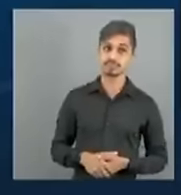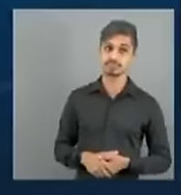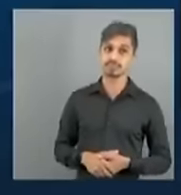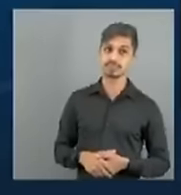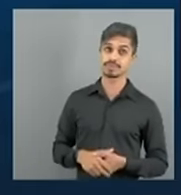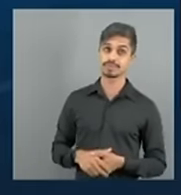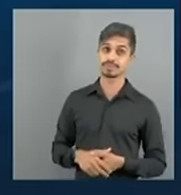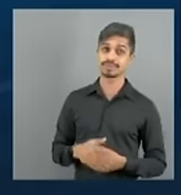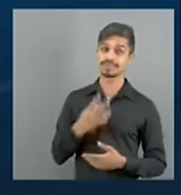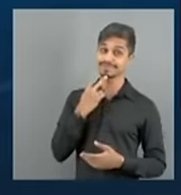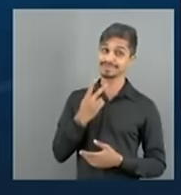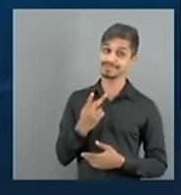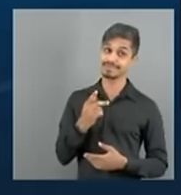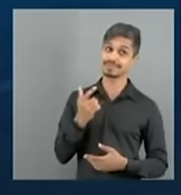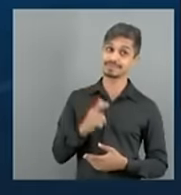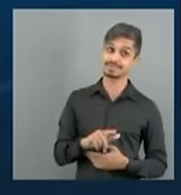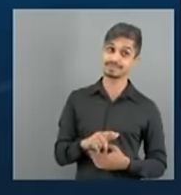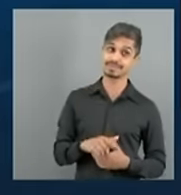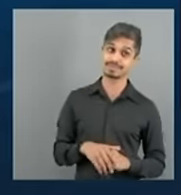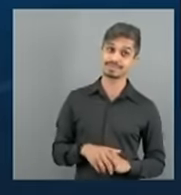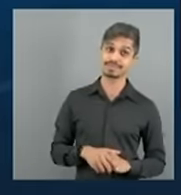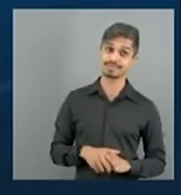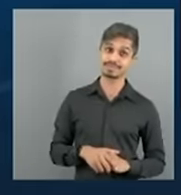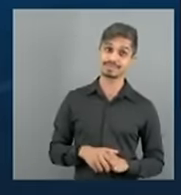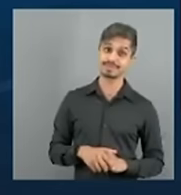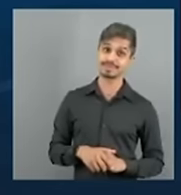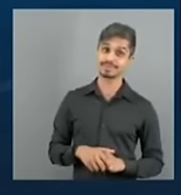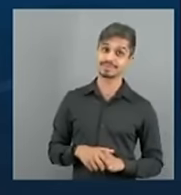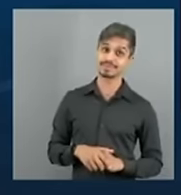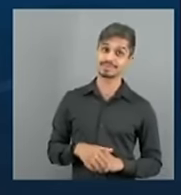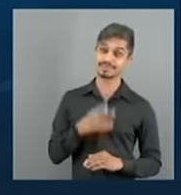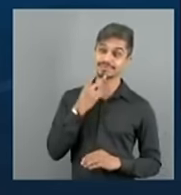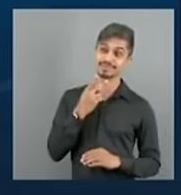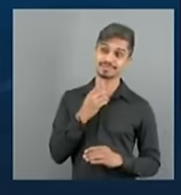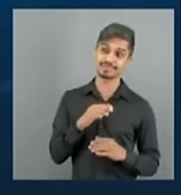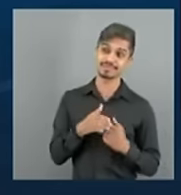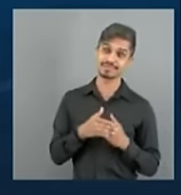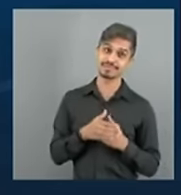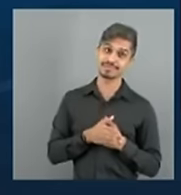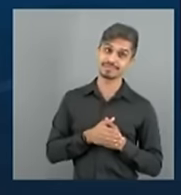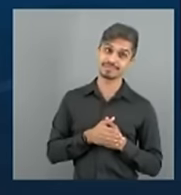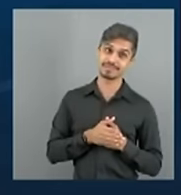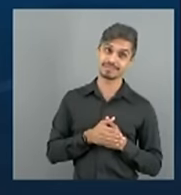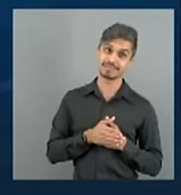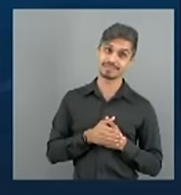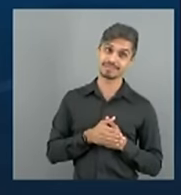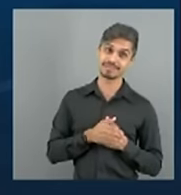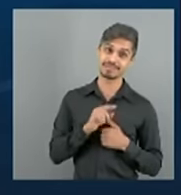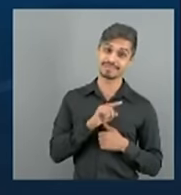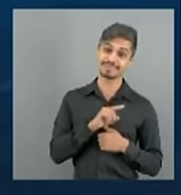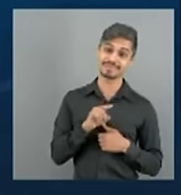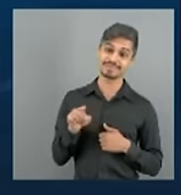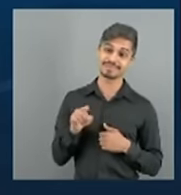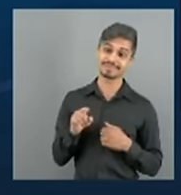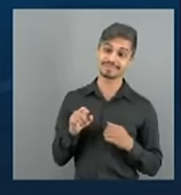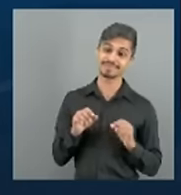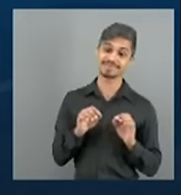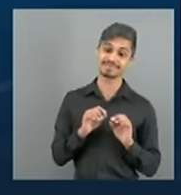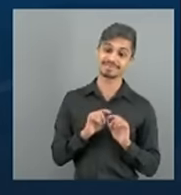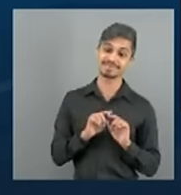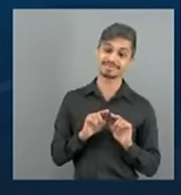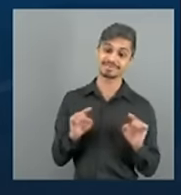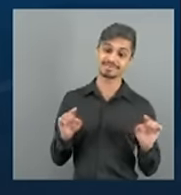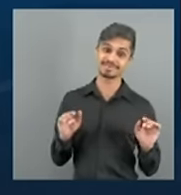Vou falar mais uma vez, vou deixar entre linhas. Esses são grandes. Esses